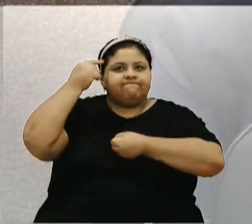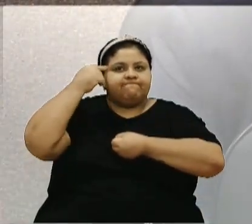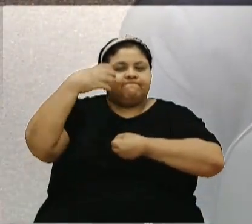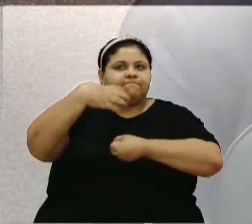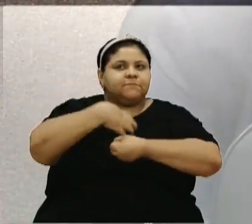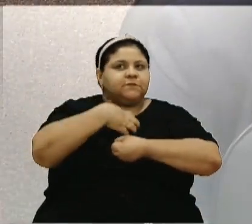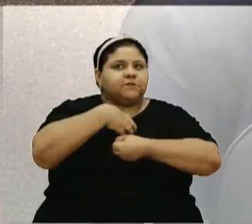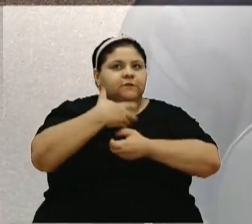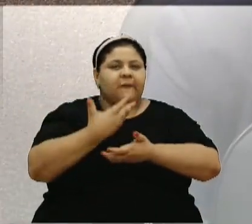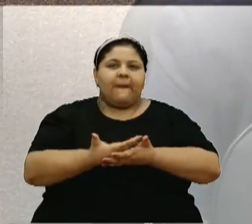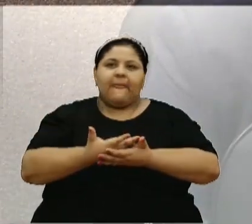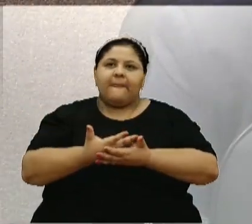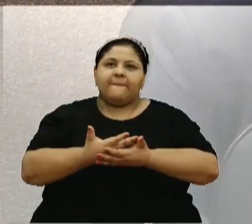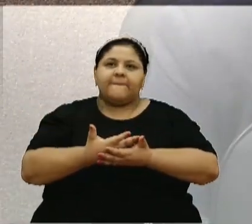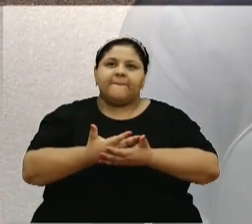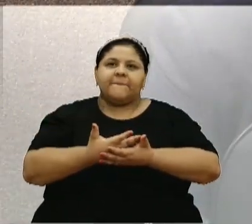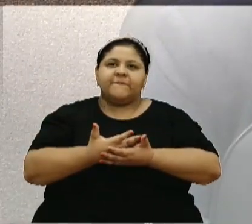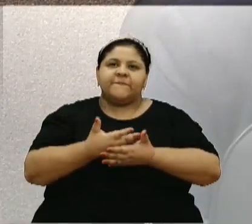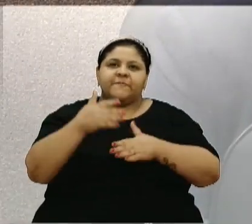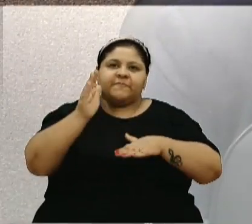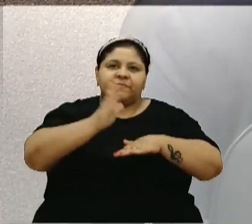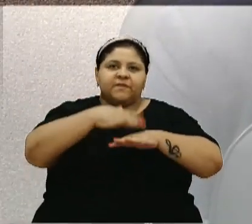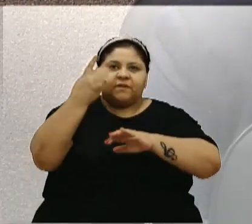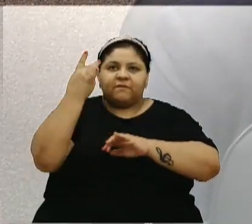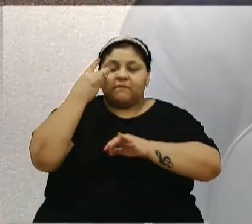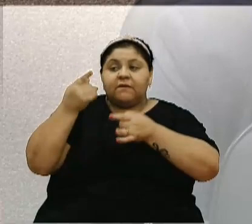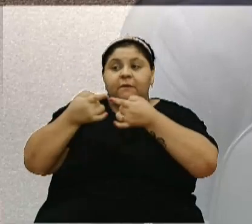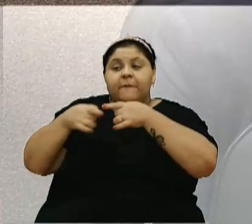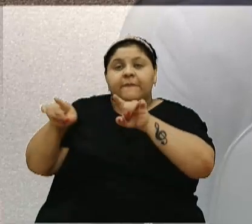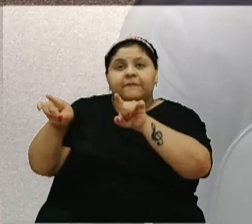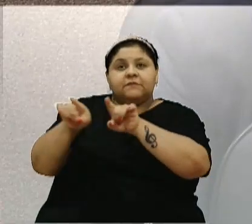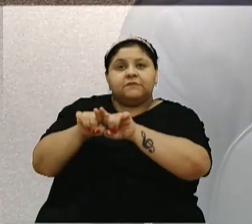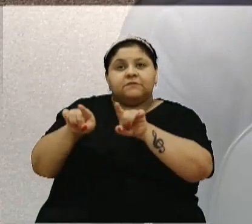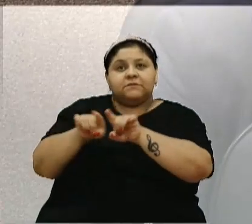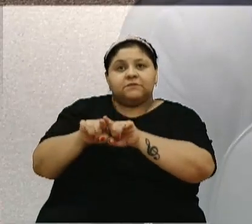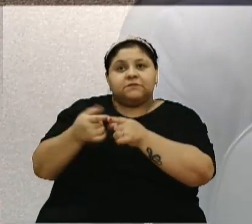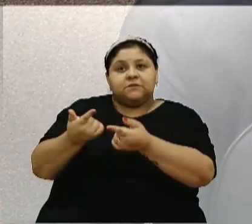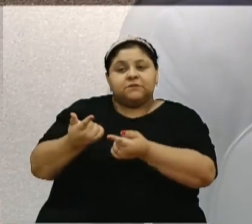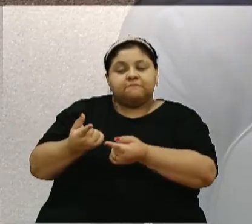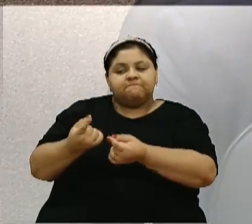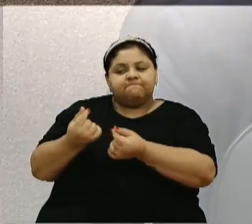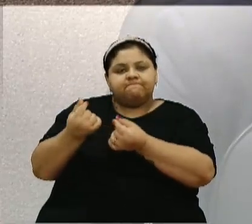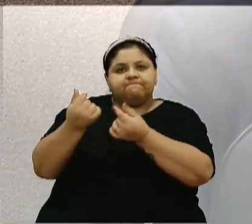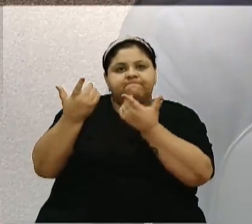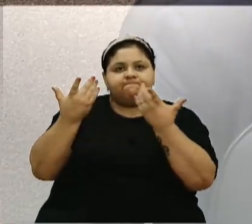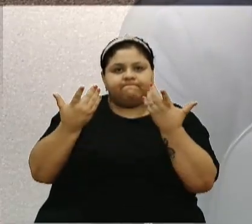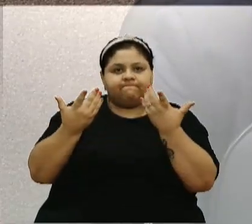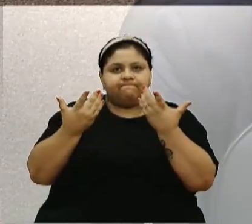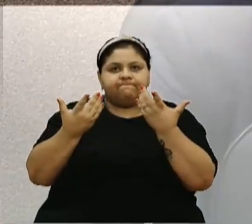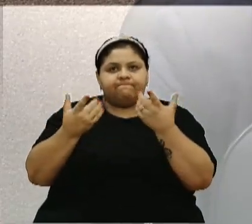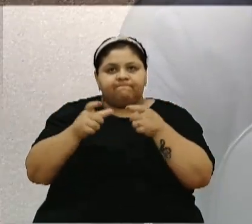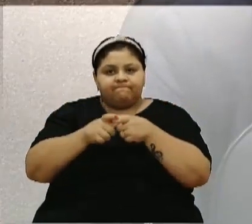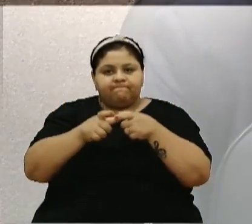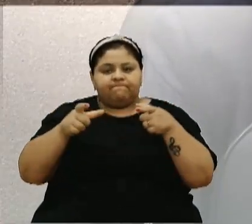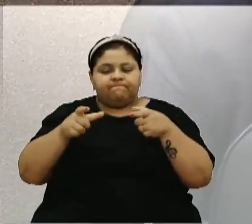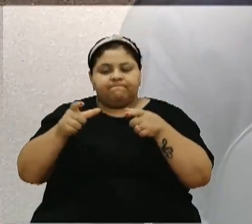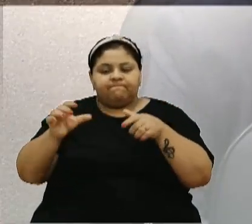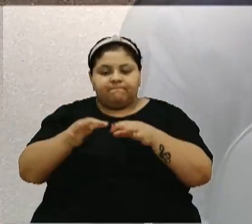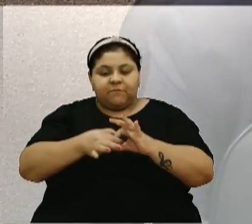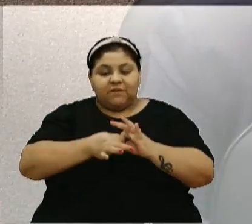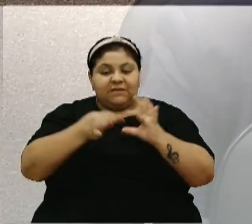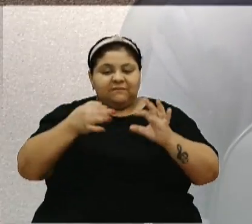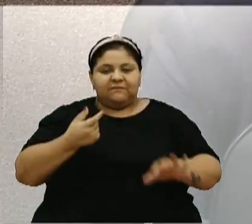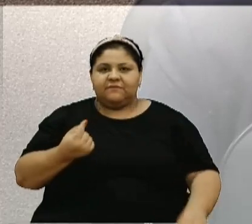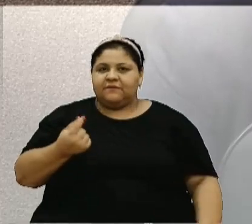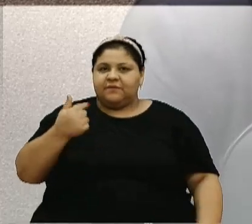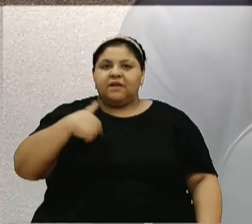de torná-la, né, cada vez mais presente, mas também financeiramente cada vez com maior autonomia financeira.